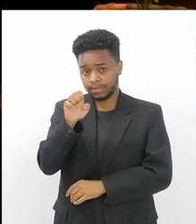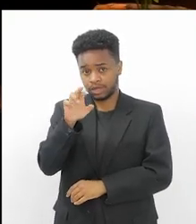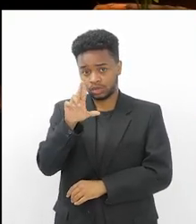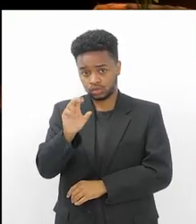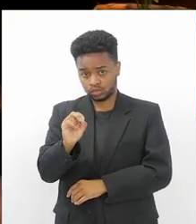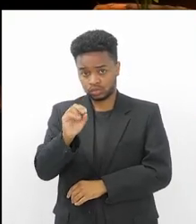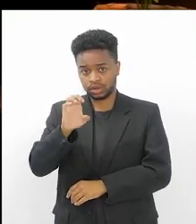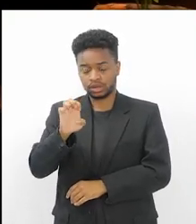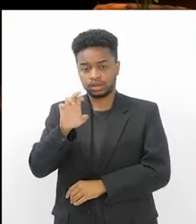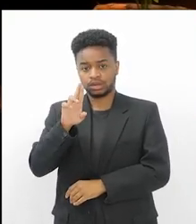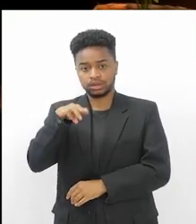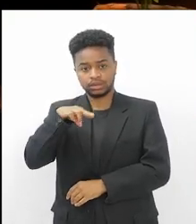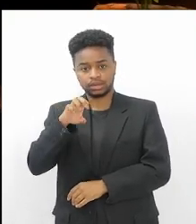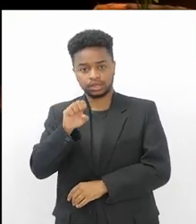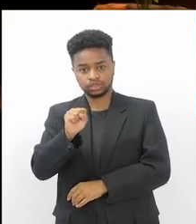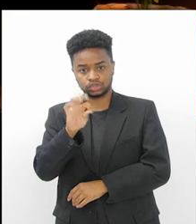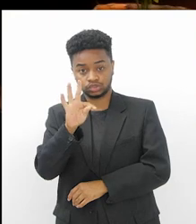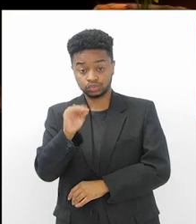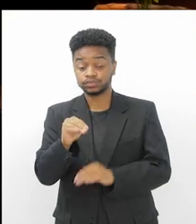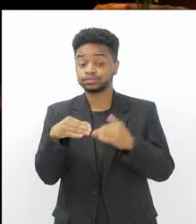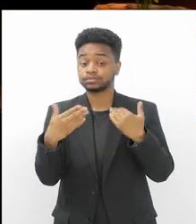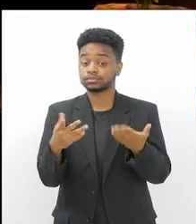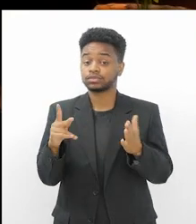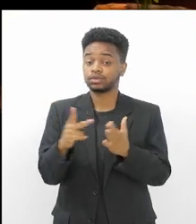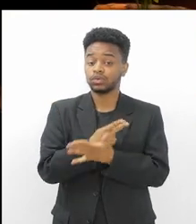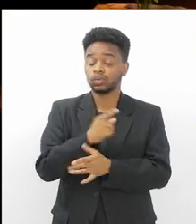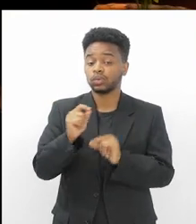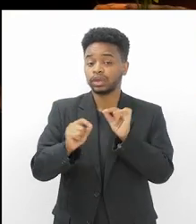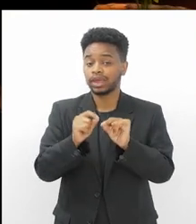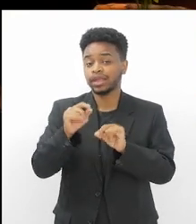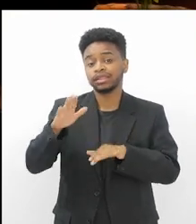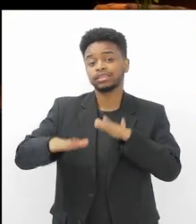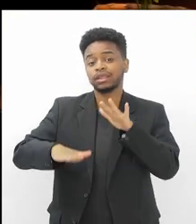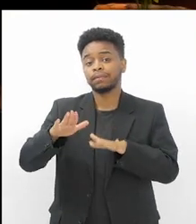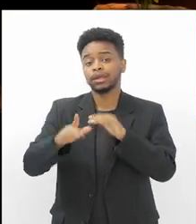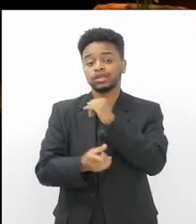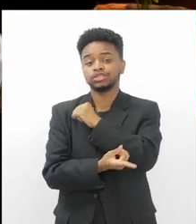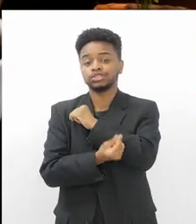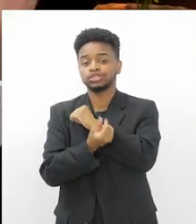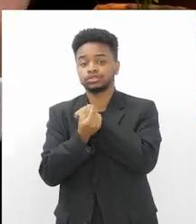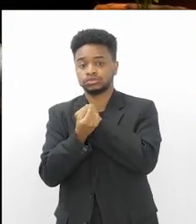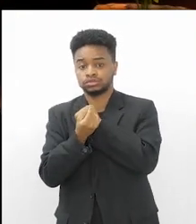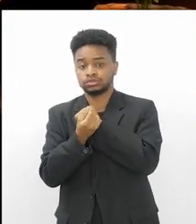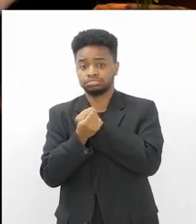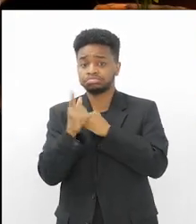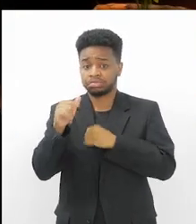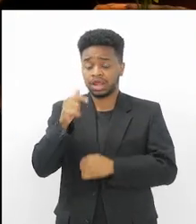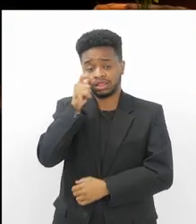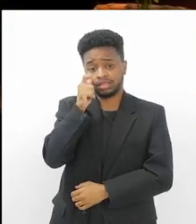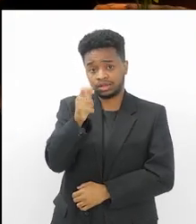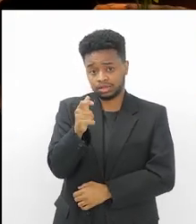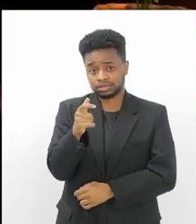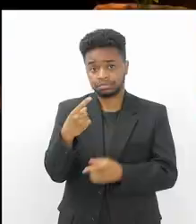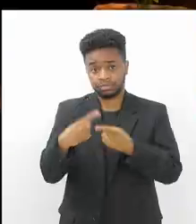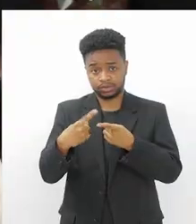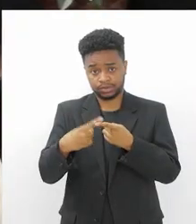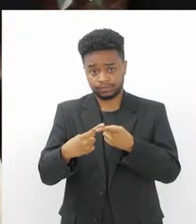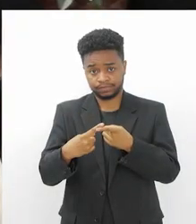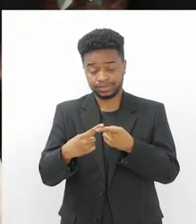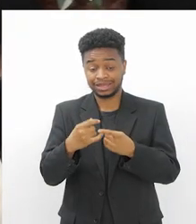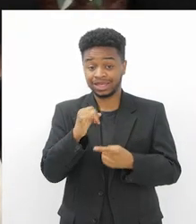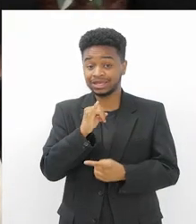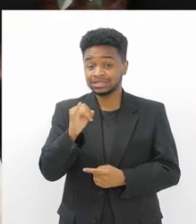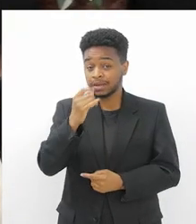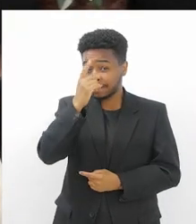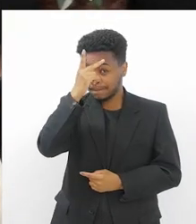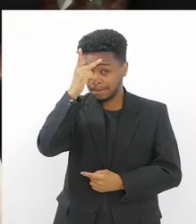graças a Deus. Então, o que acontece é que isso depende também da classe social da pessoa. Isso é